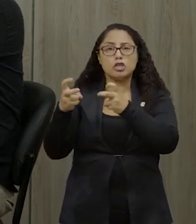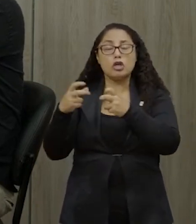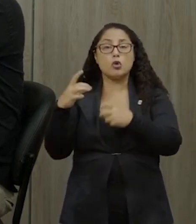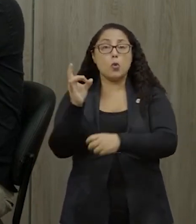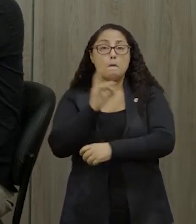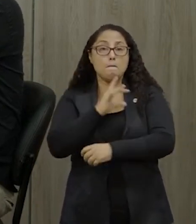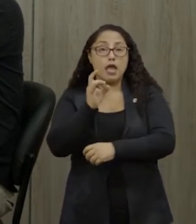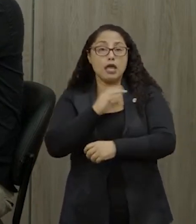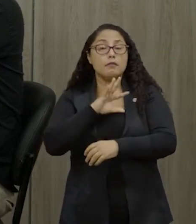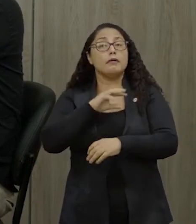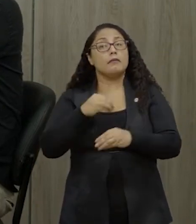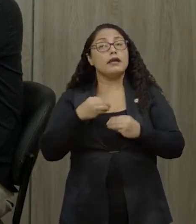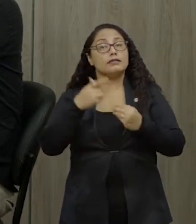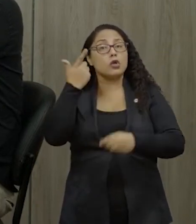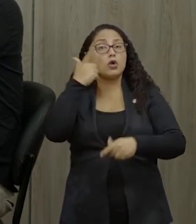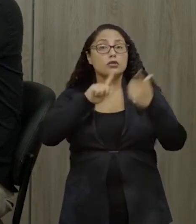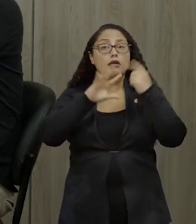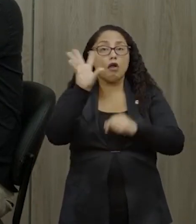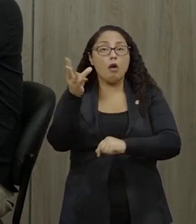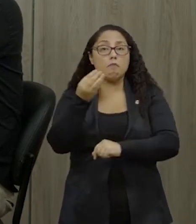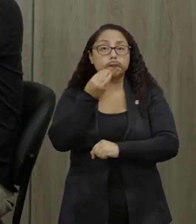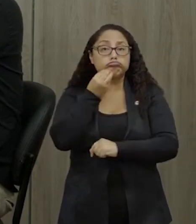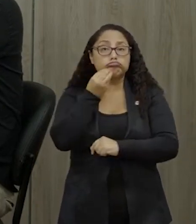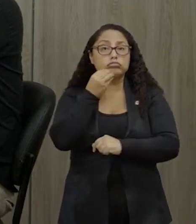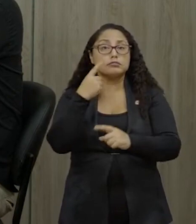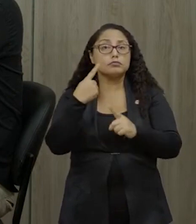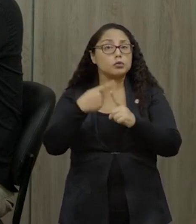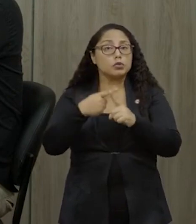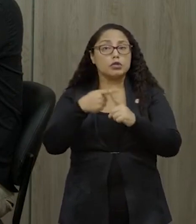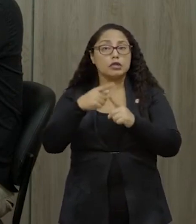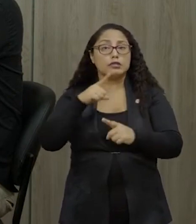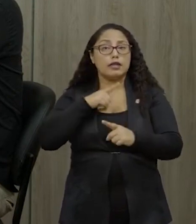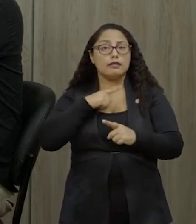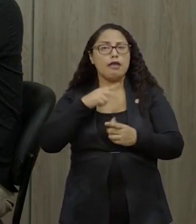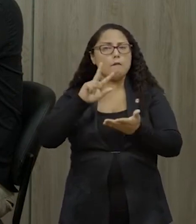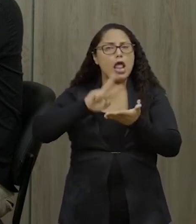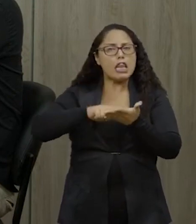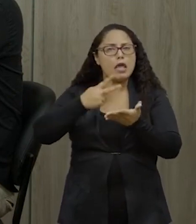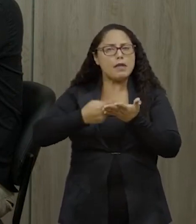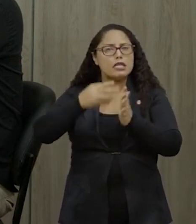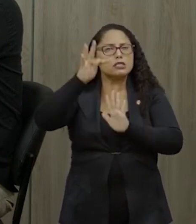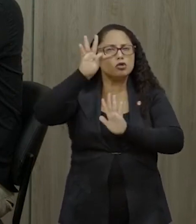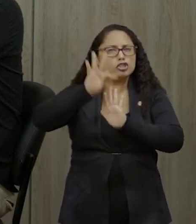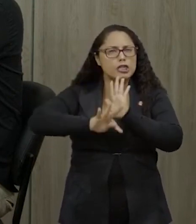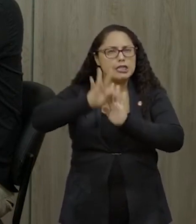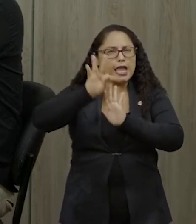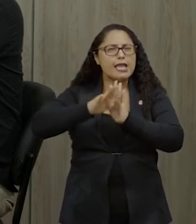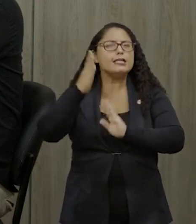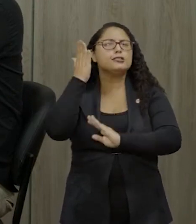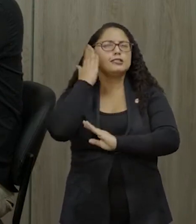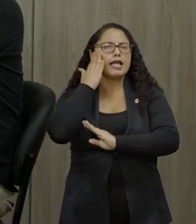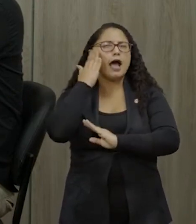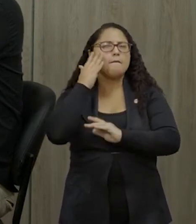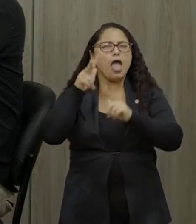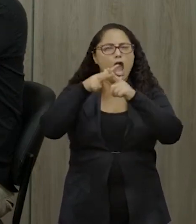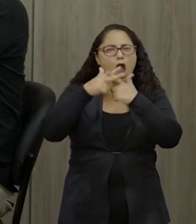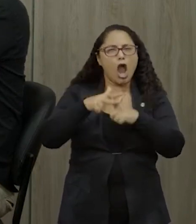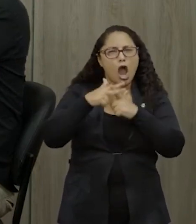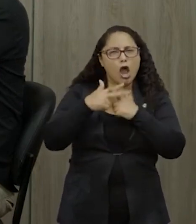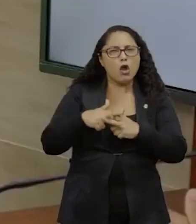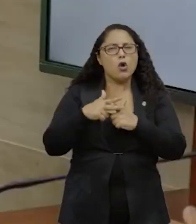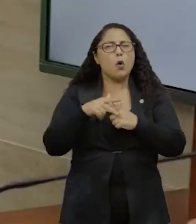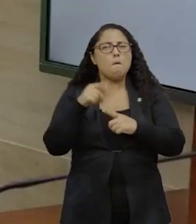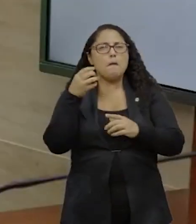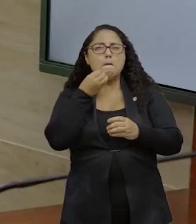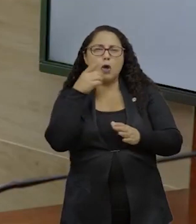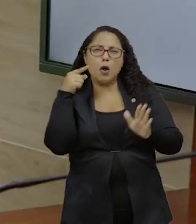temor, mas também como oportunidades, né? Uhum. Porque você tendo uma boa interpretação de texto, você Uhum. sabendo redigir uma